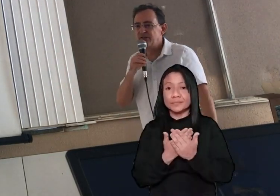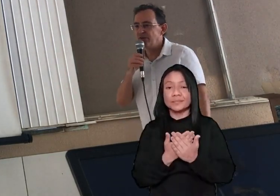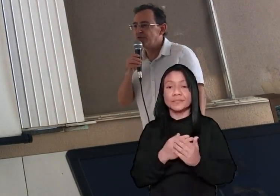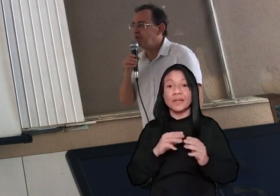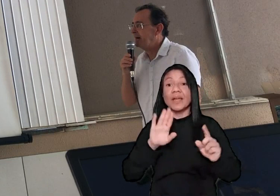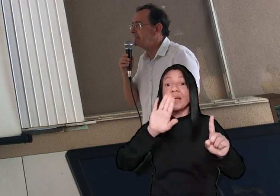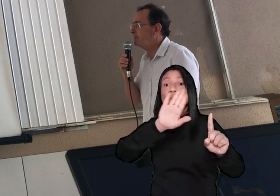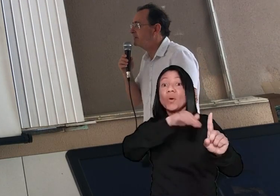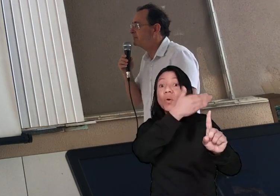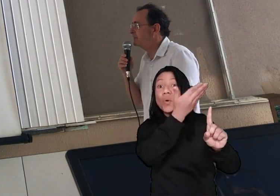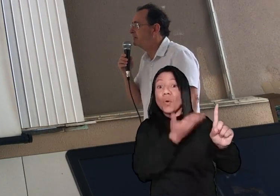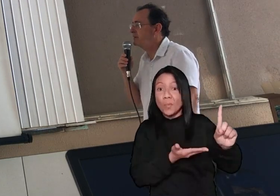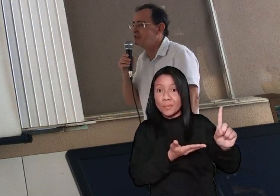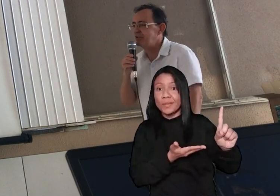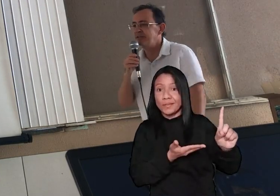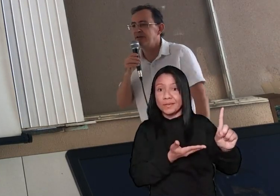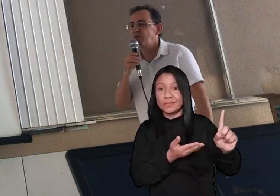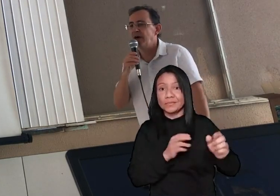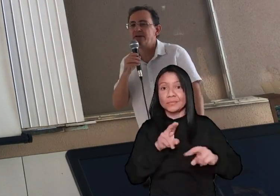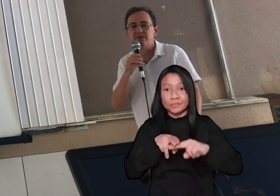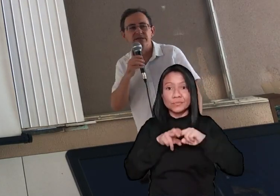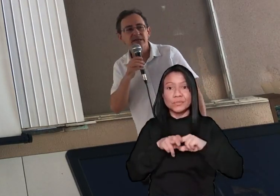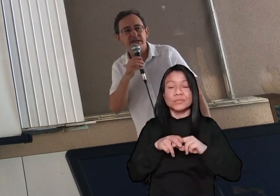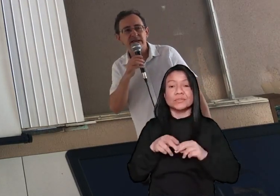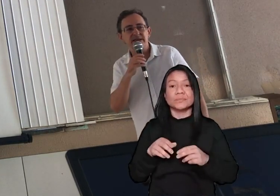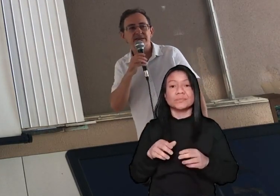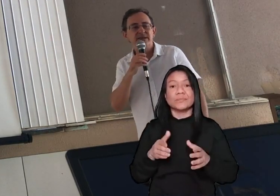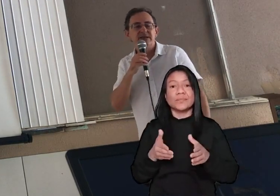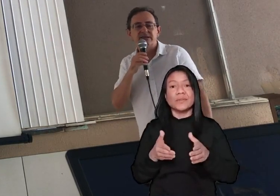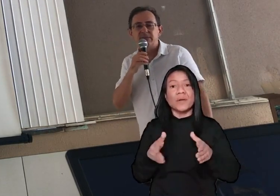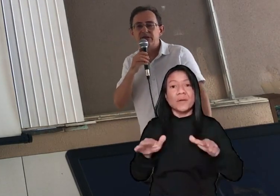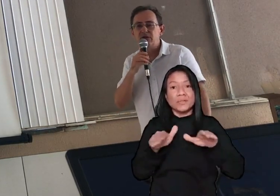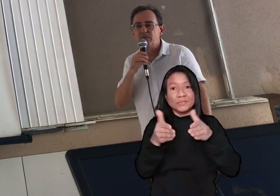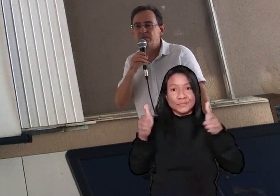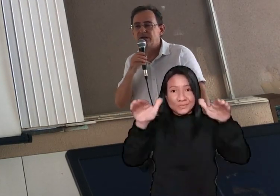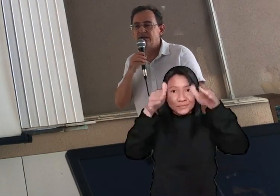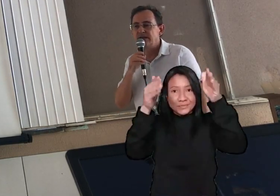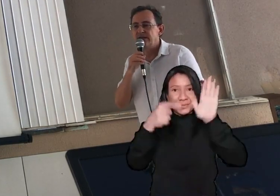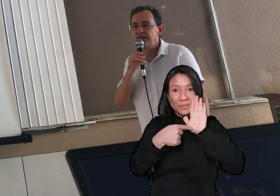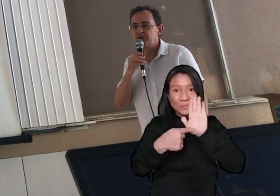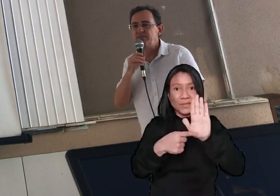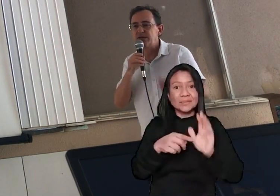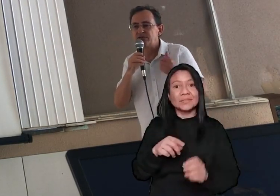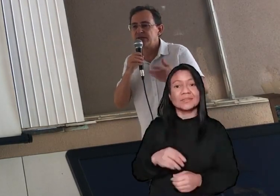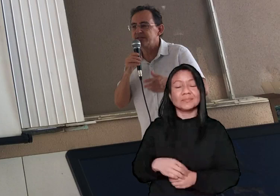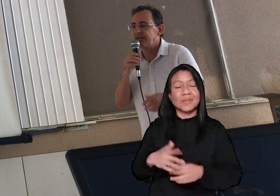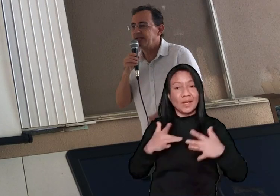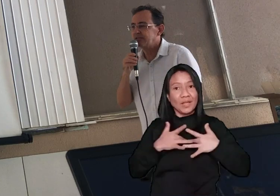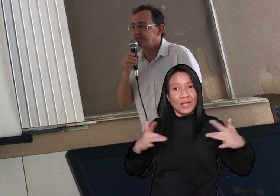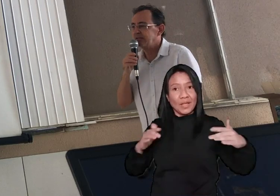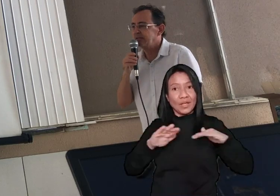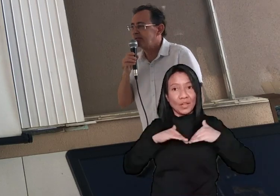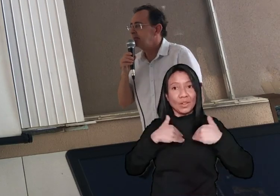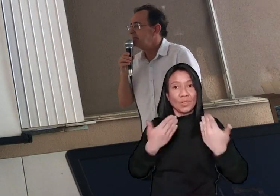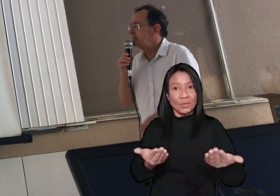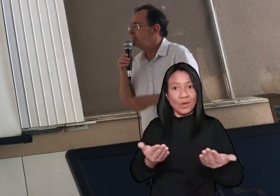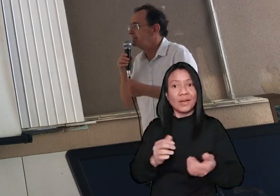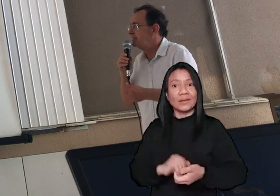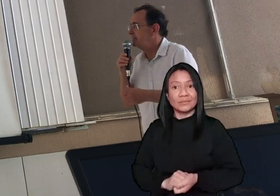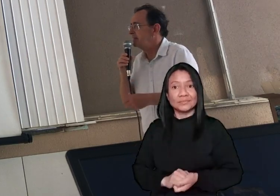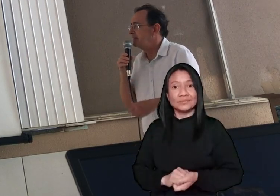estátua foi doada pela dona Virgínia Ruara. Ela trabalhou nos primeiros anos da igreja,